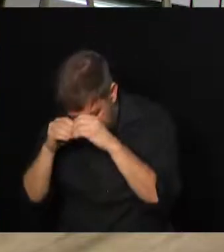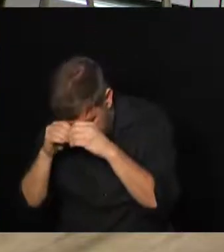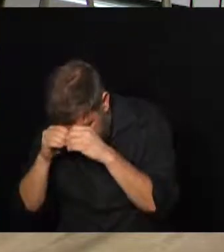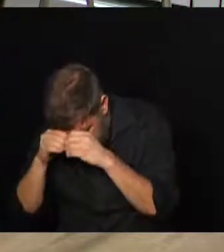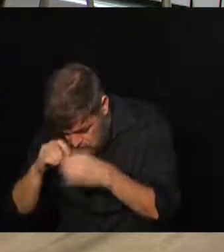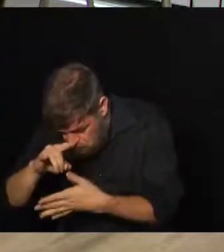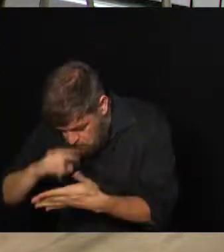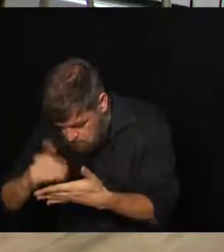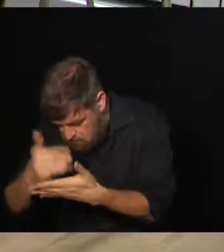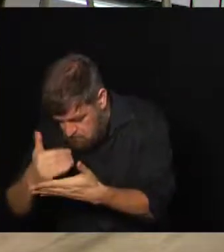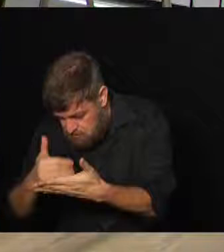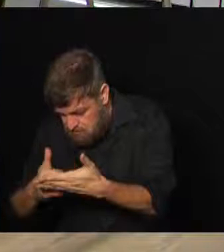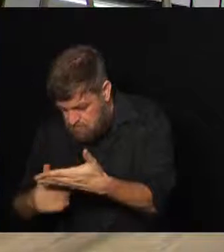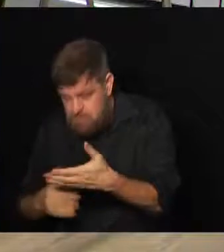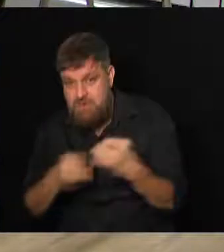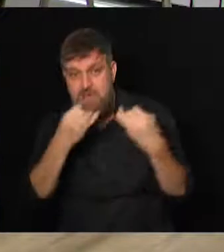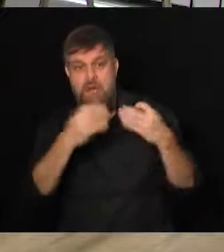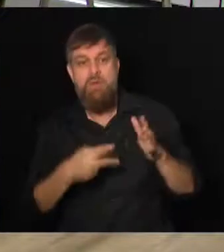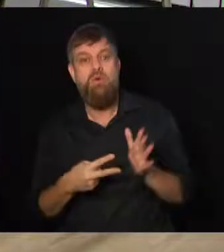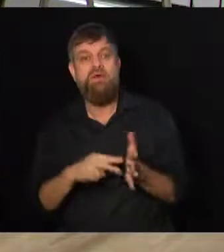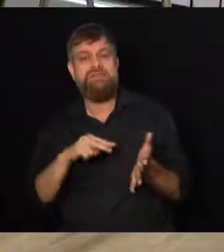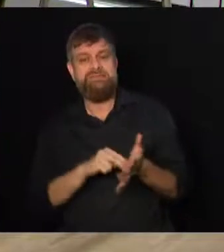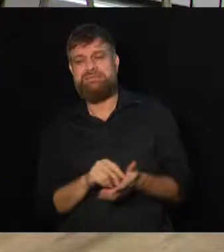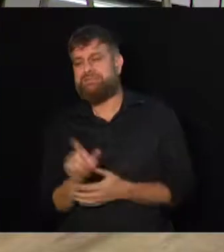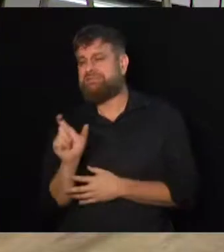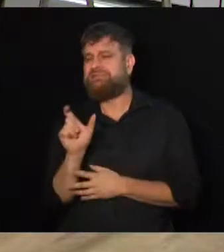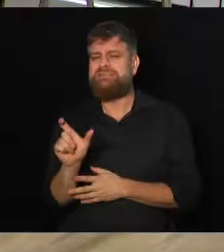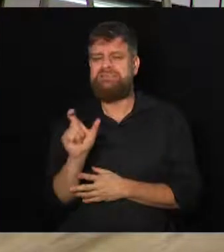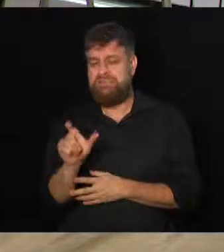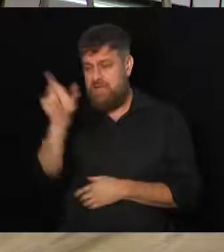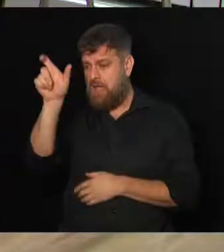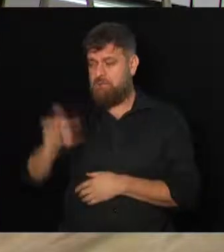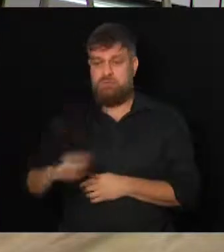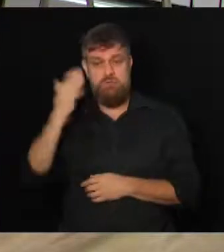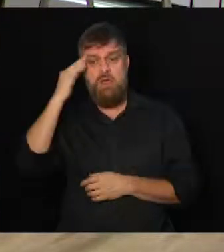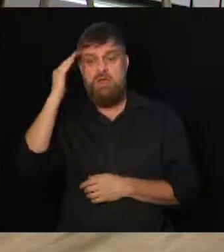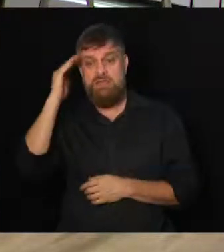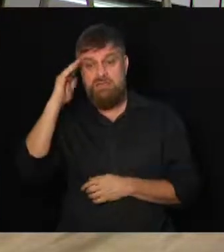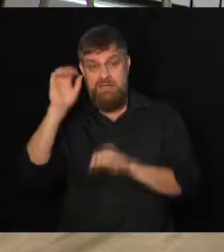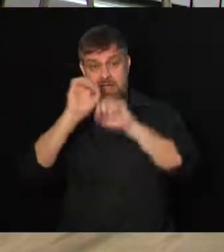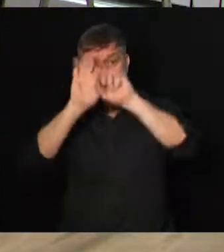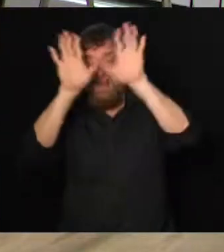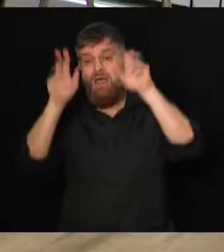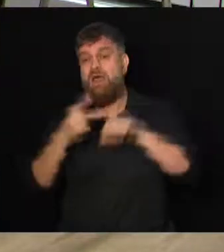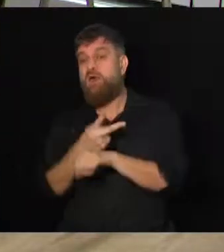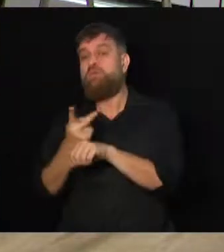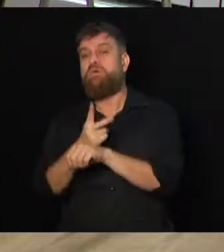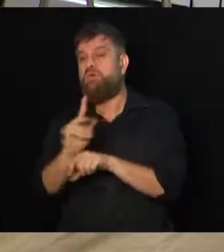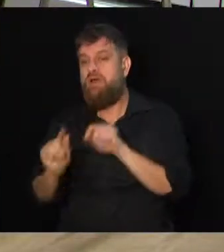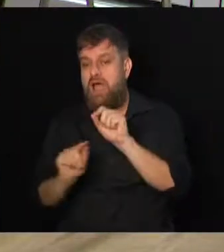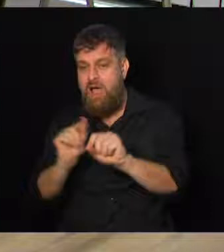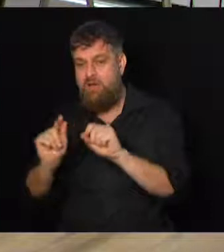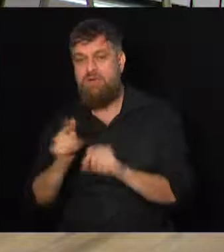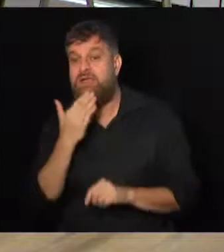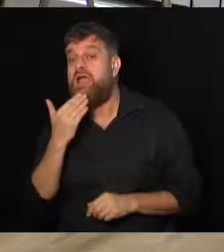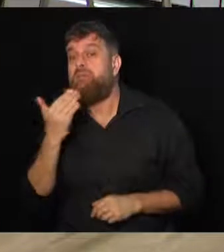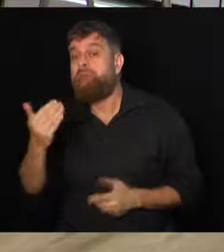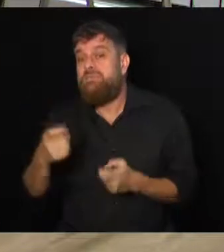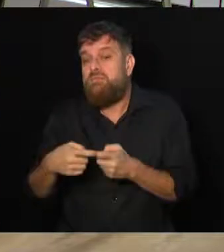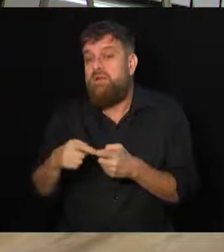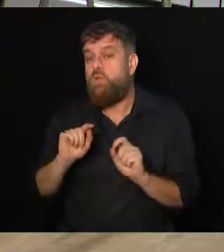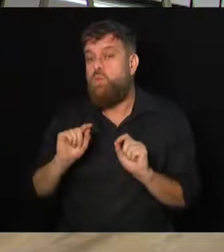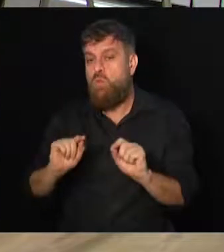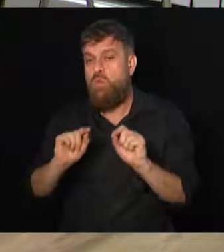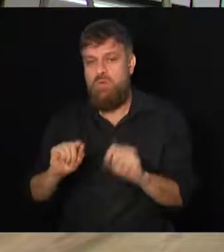anatomopatológico, é isso? Explica melhor o que é isso para a pessoa até saber o que ela deve procurar, o que ela deve pedir para o seu médico. Na